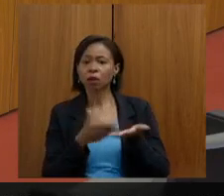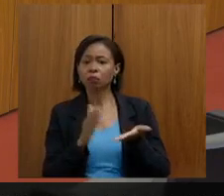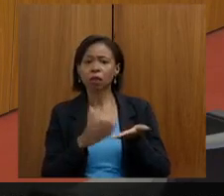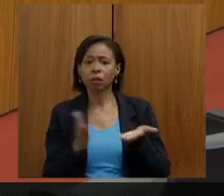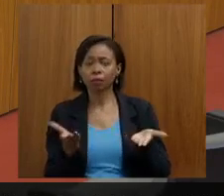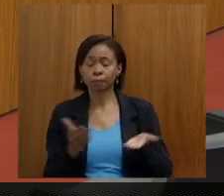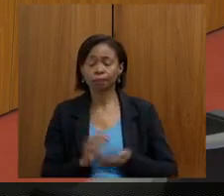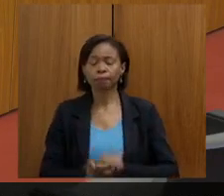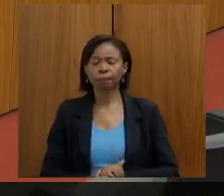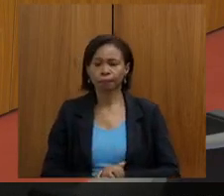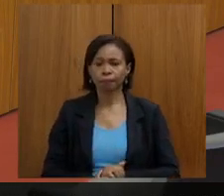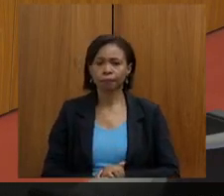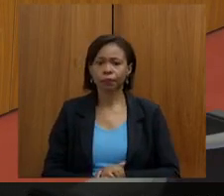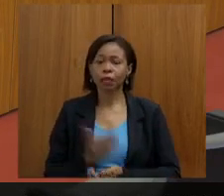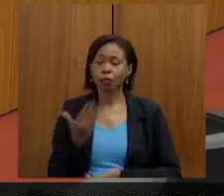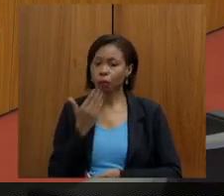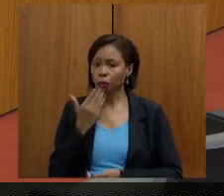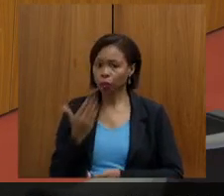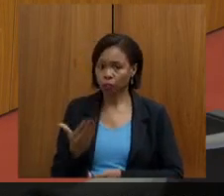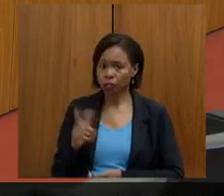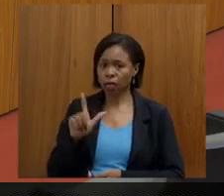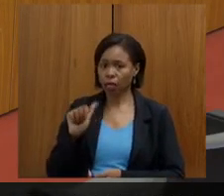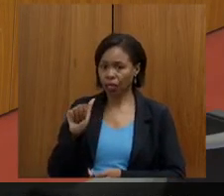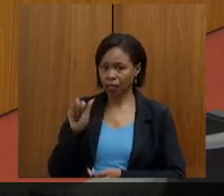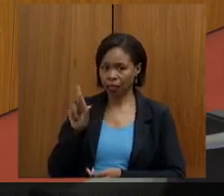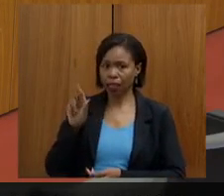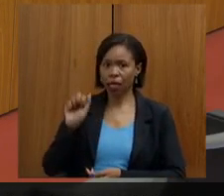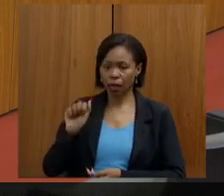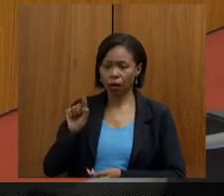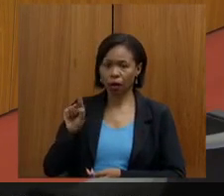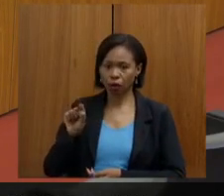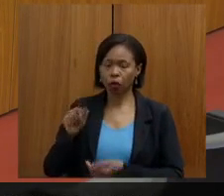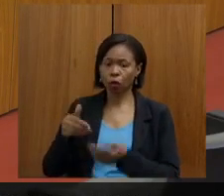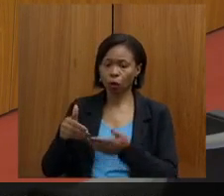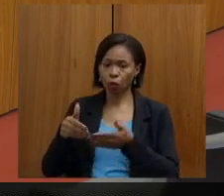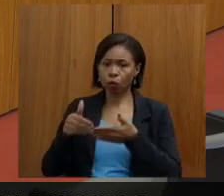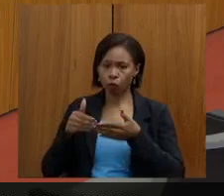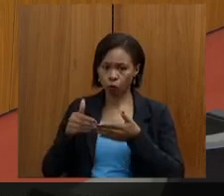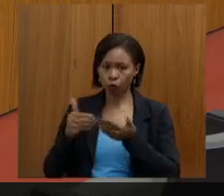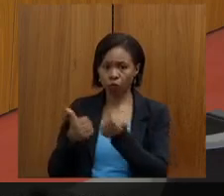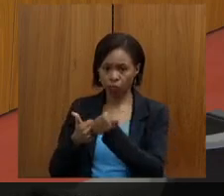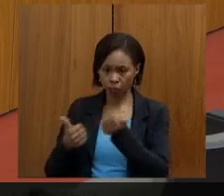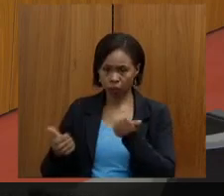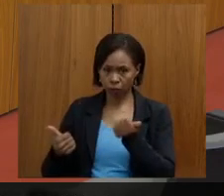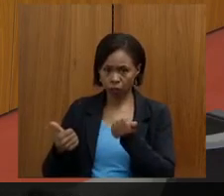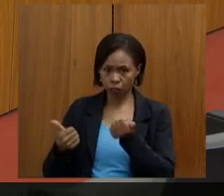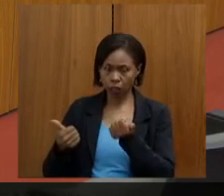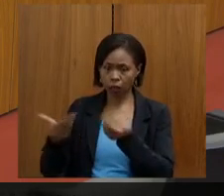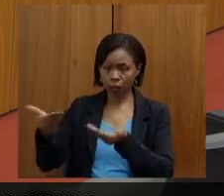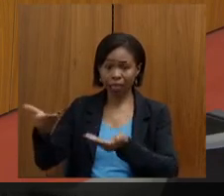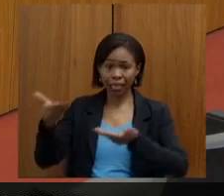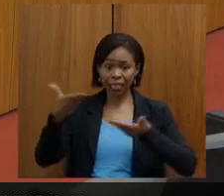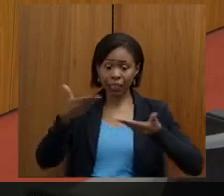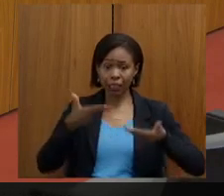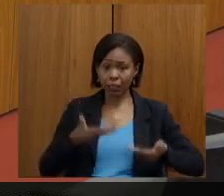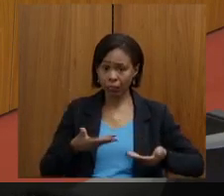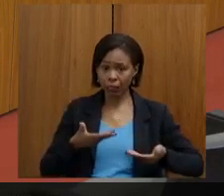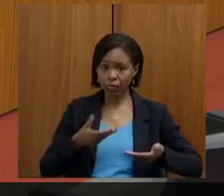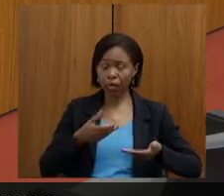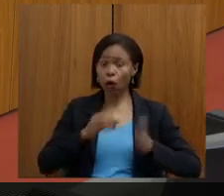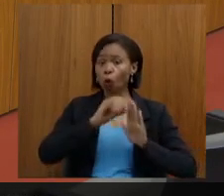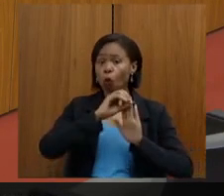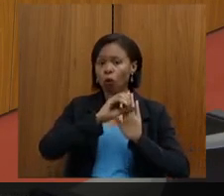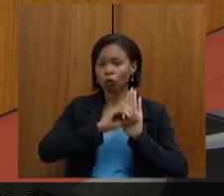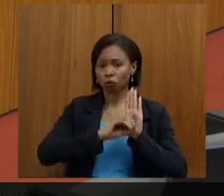acompanhando esse momento para que traga peça Assessoria do gabinete para descer aqui com a cópia do Ofício